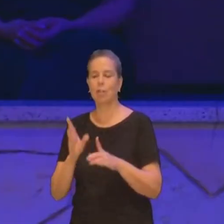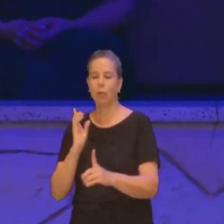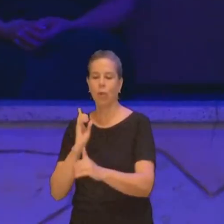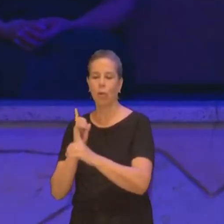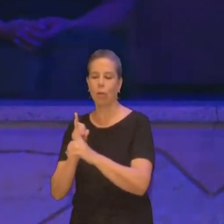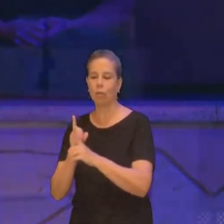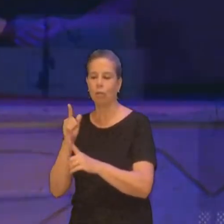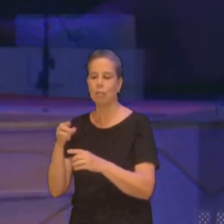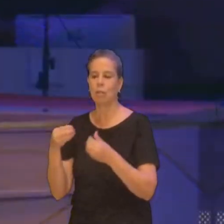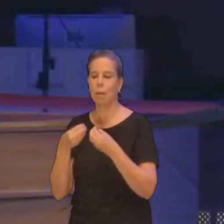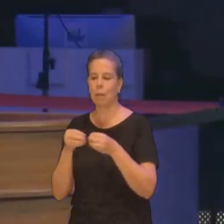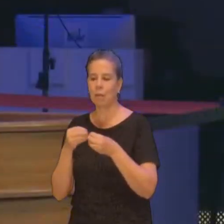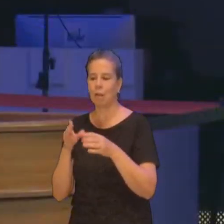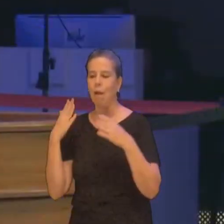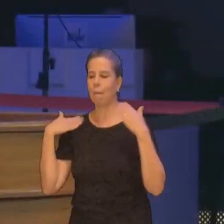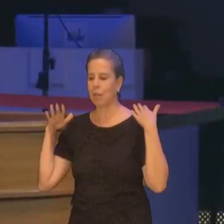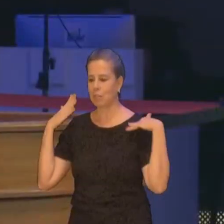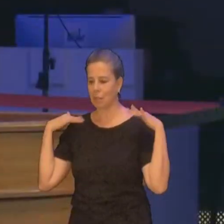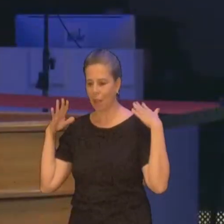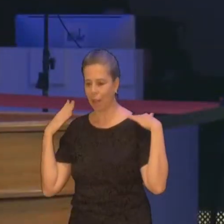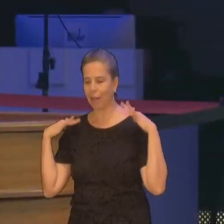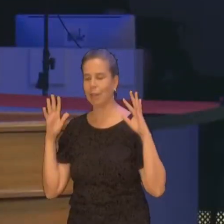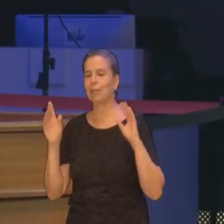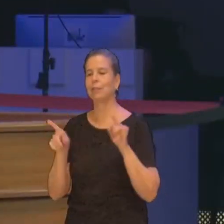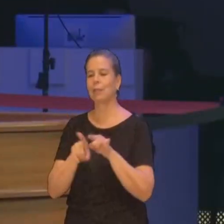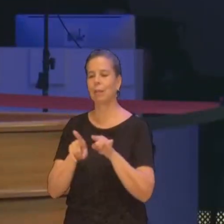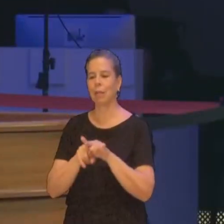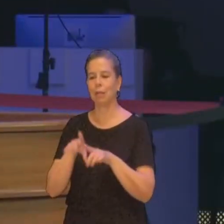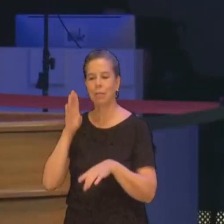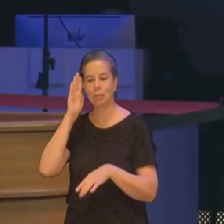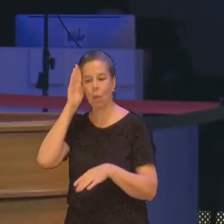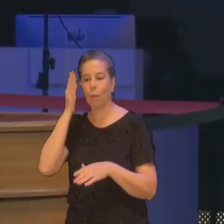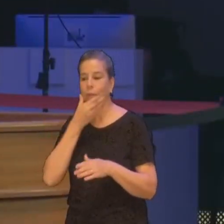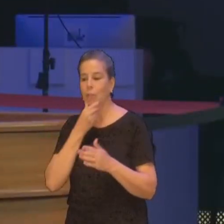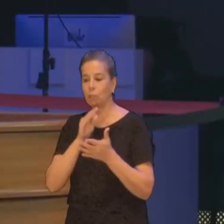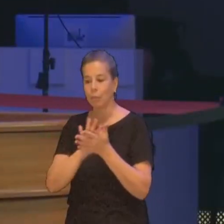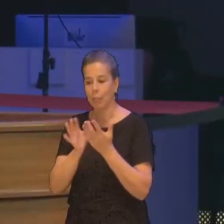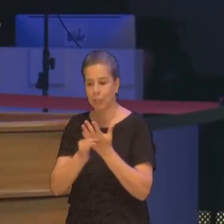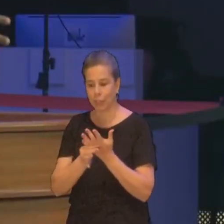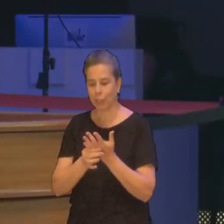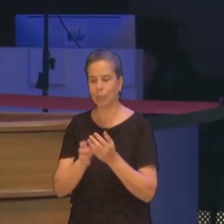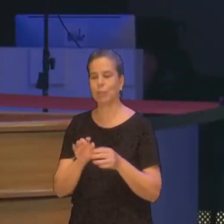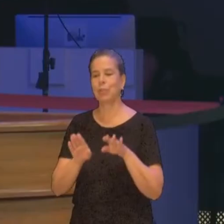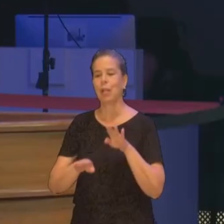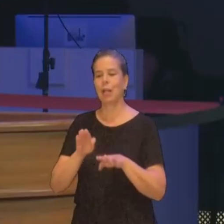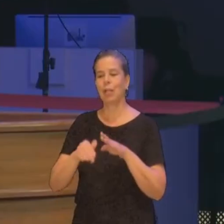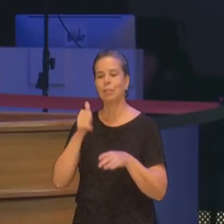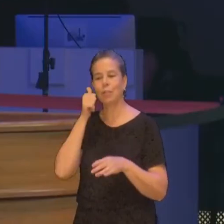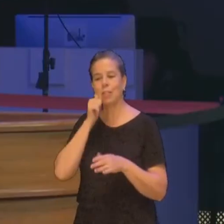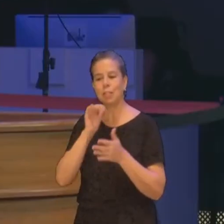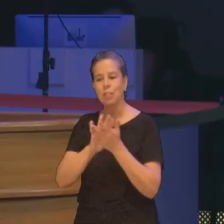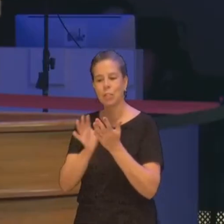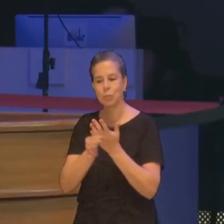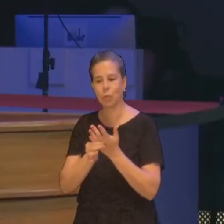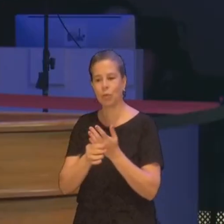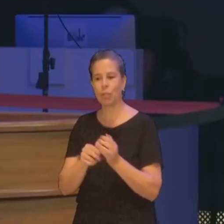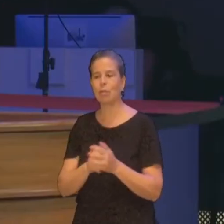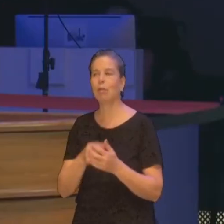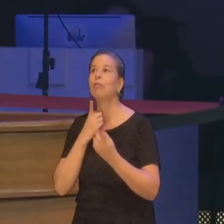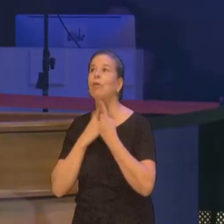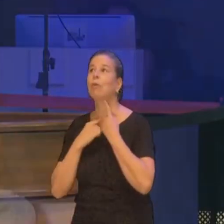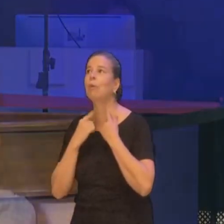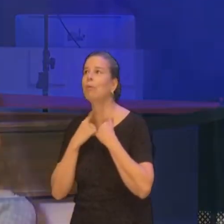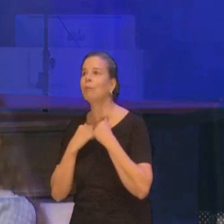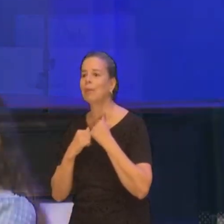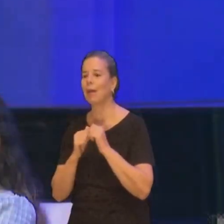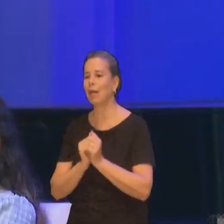no shopping com seu amado ou sua amada, principalmente os maridos, e às vezes as esposas sentem um desejo do